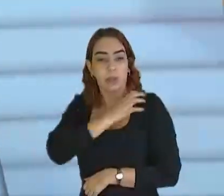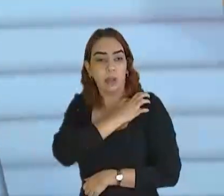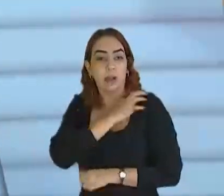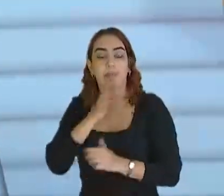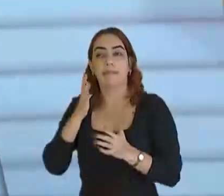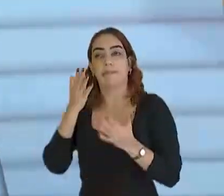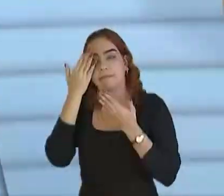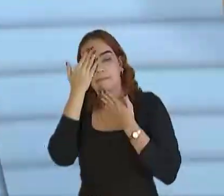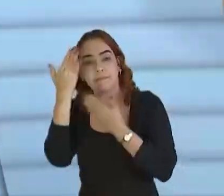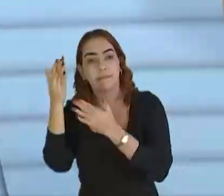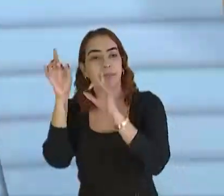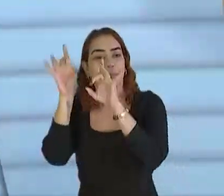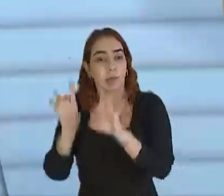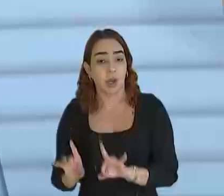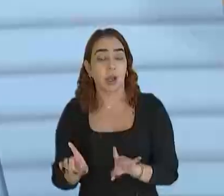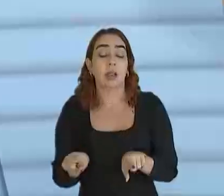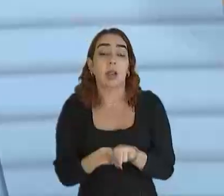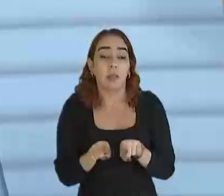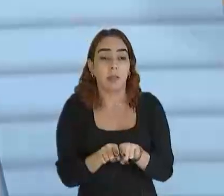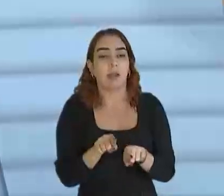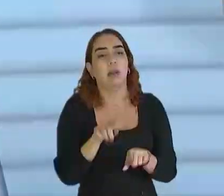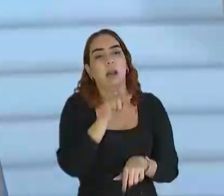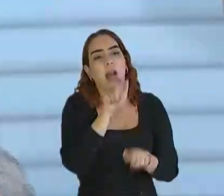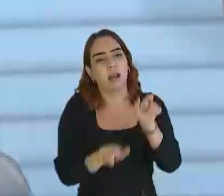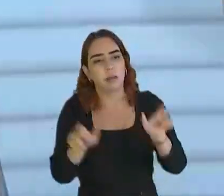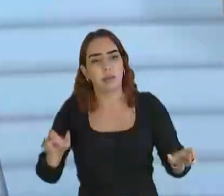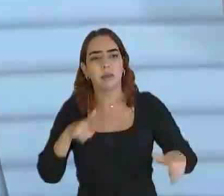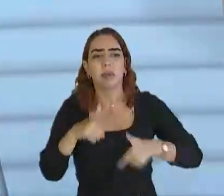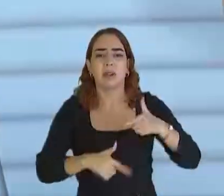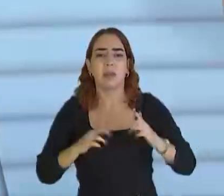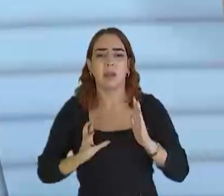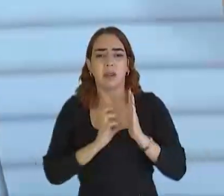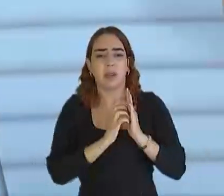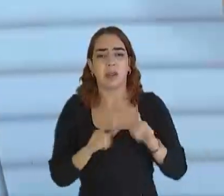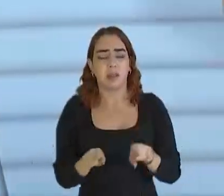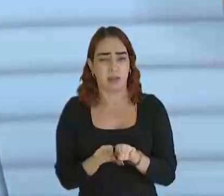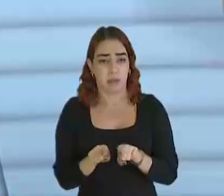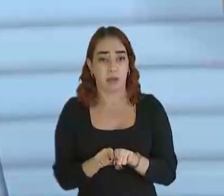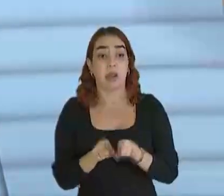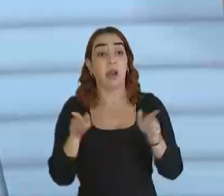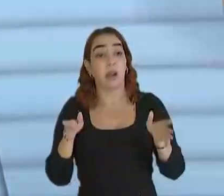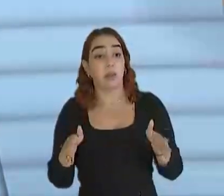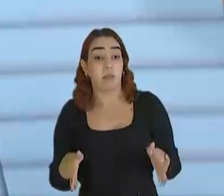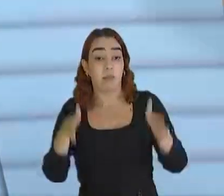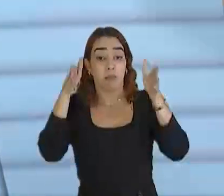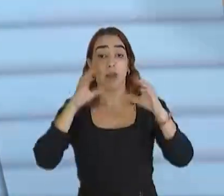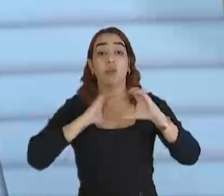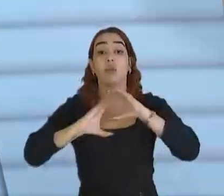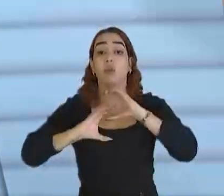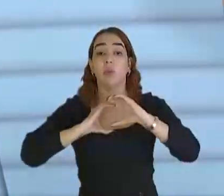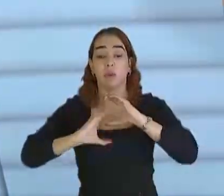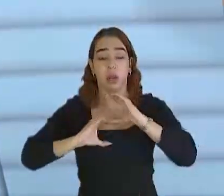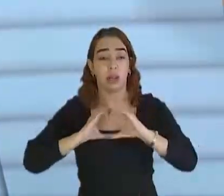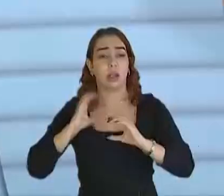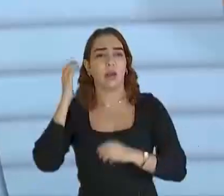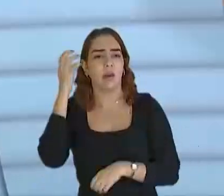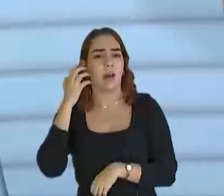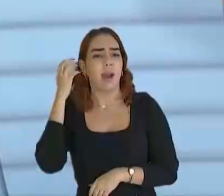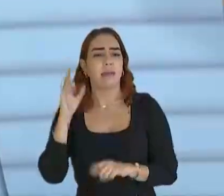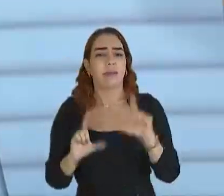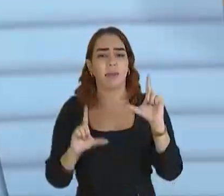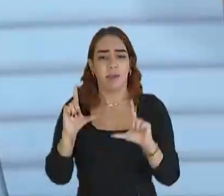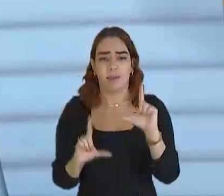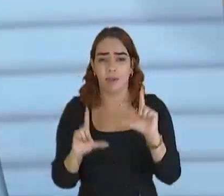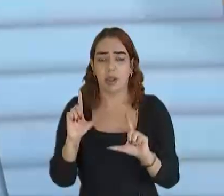aos bombeiros, quero agradecer aos servidores da casa, a vocês todos aqui que fazem um complexo de comunicação da casa também, rádio, TV, agência de